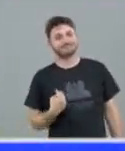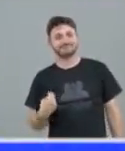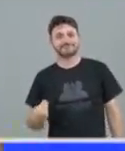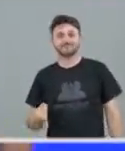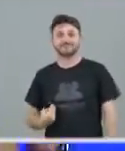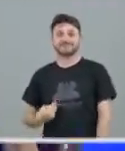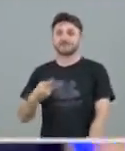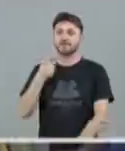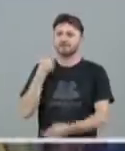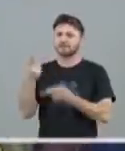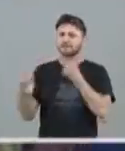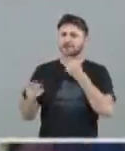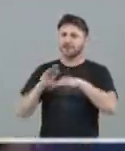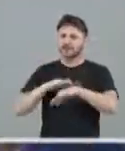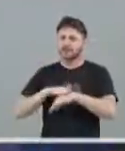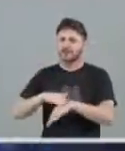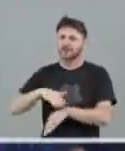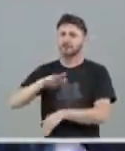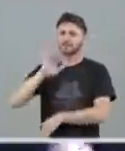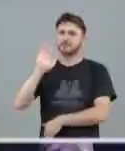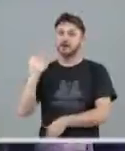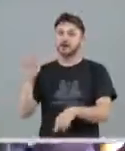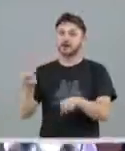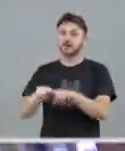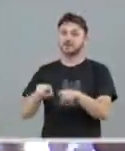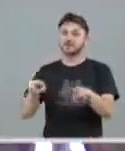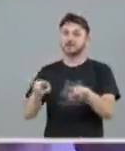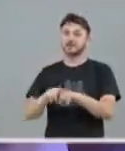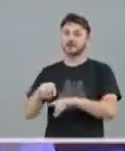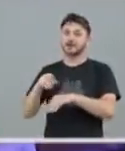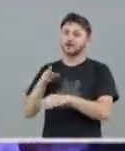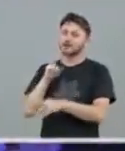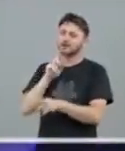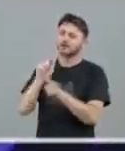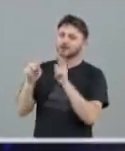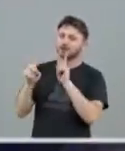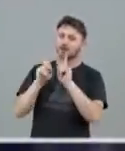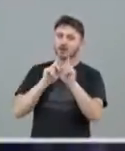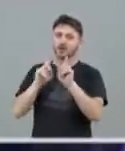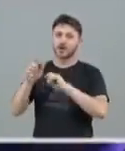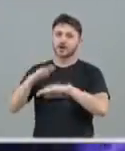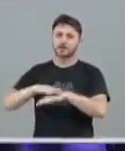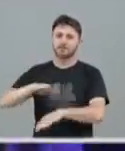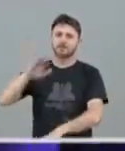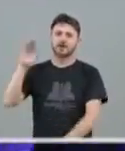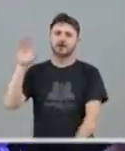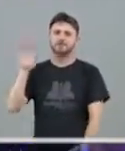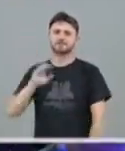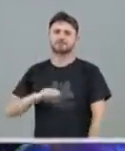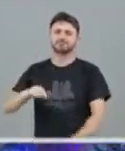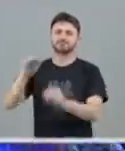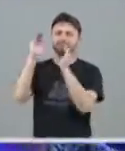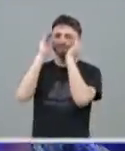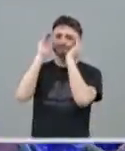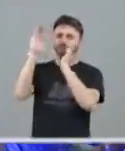Fale mais, fale mais. Ouça mais.